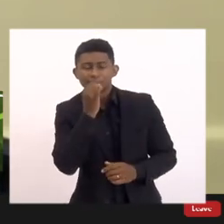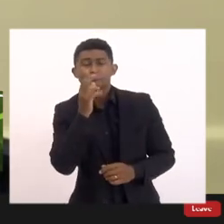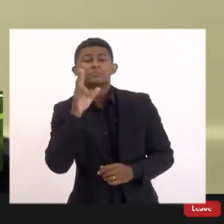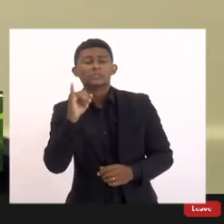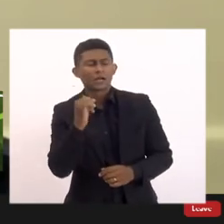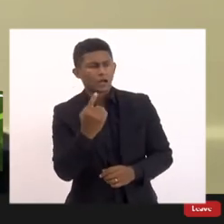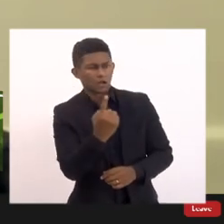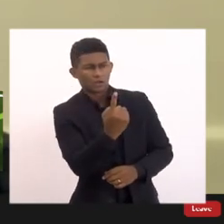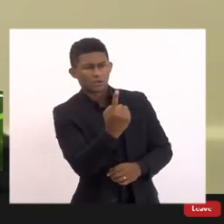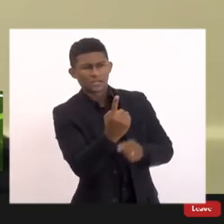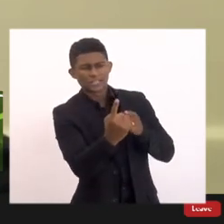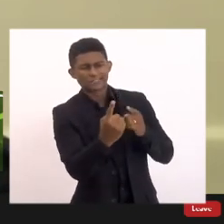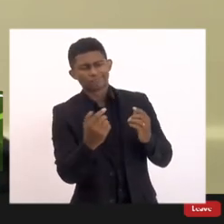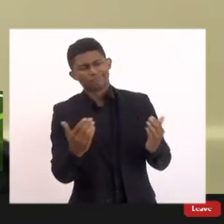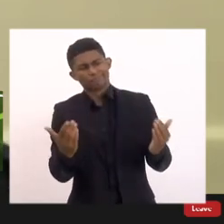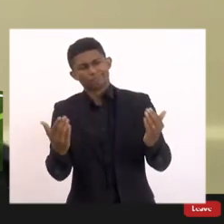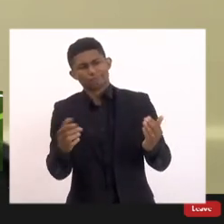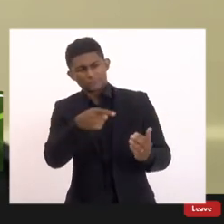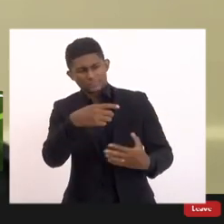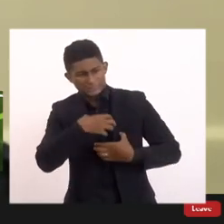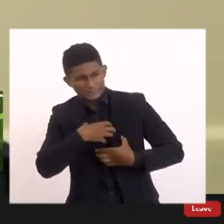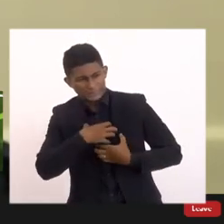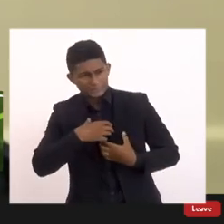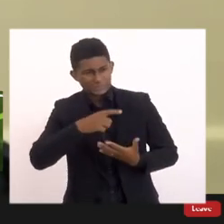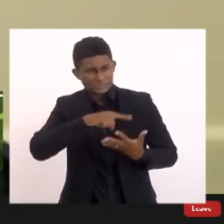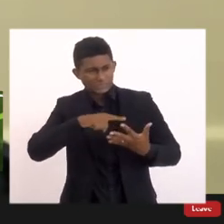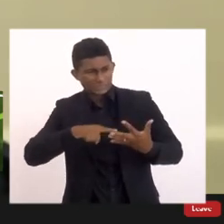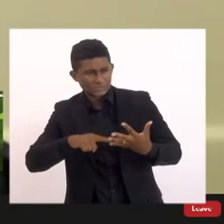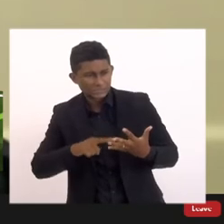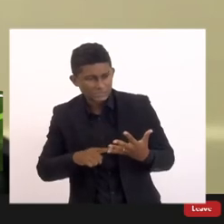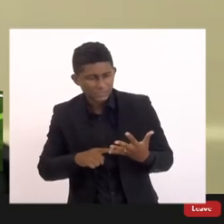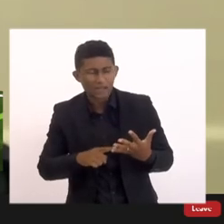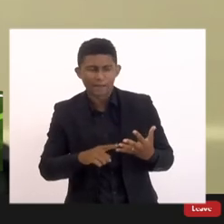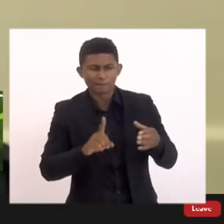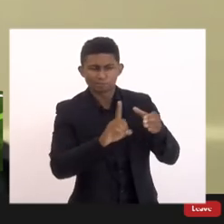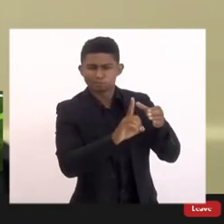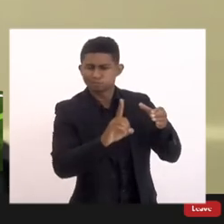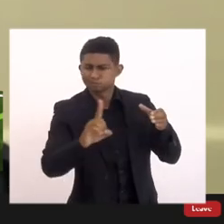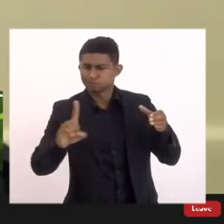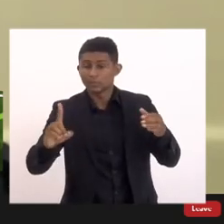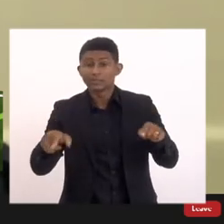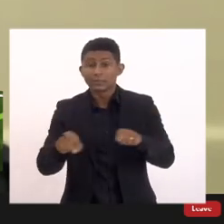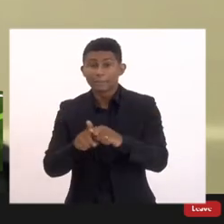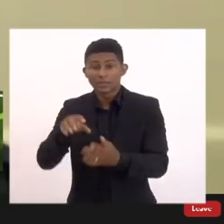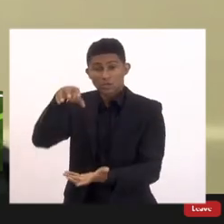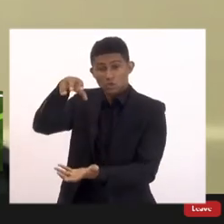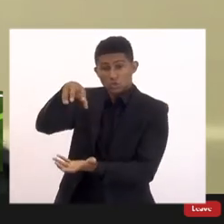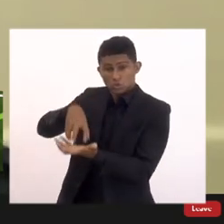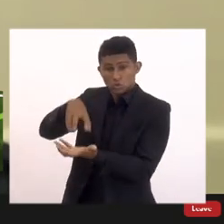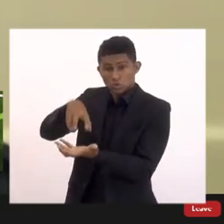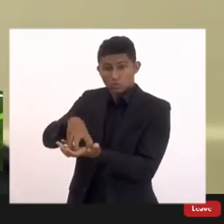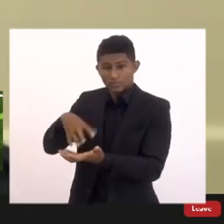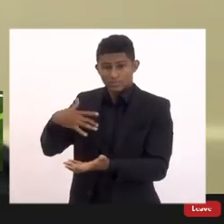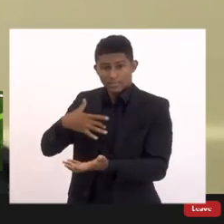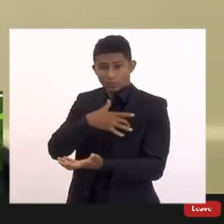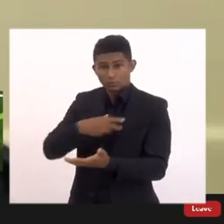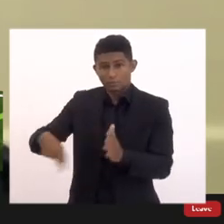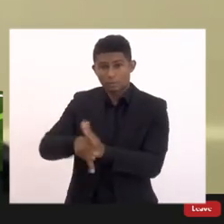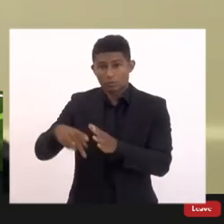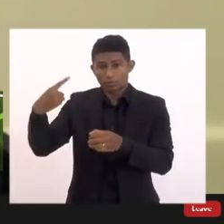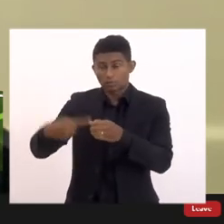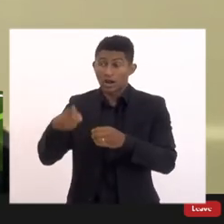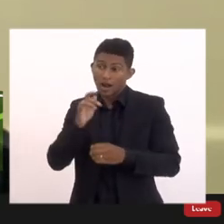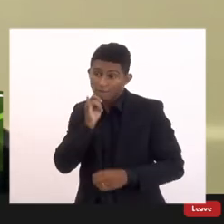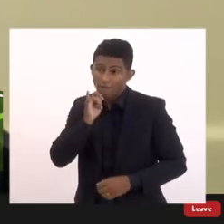dentro da escola, que a vigilância e saúde do município seja comunicada imediatamente, que isso não seja um ato, uma atitude isolada da escola,